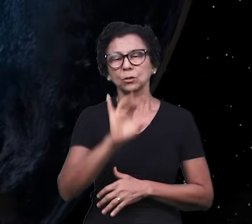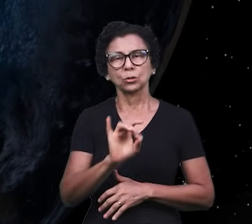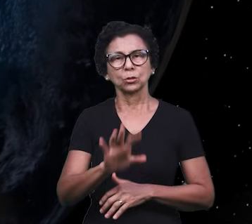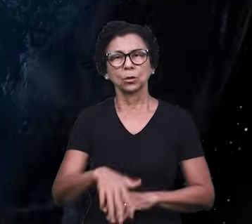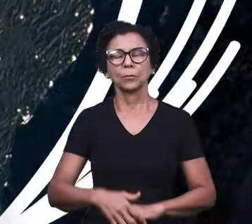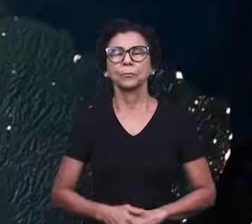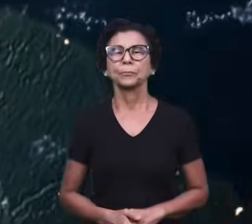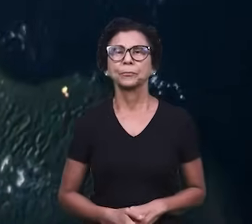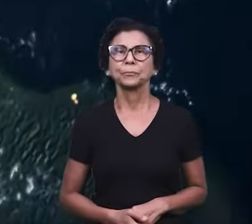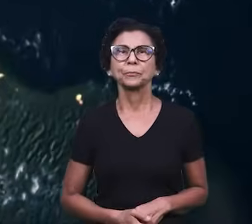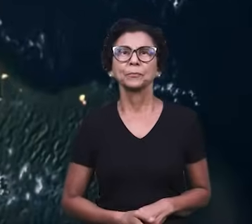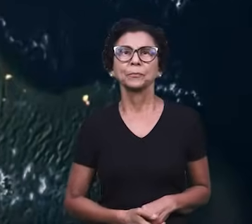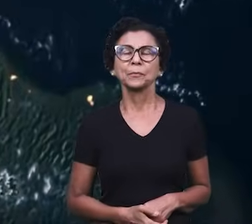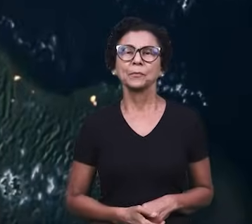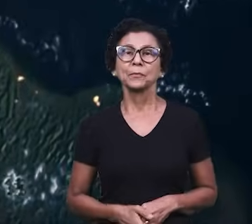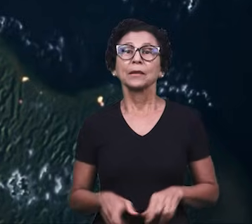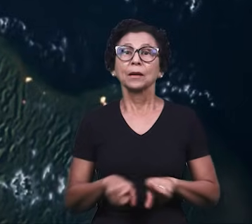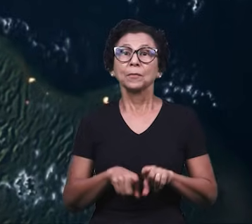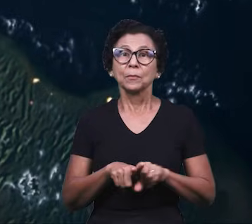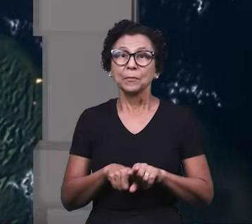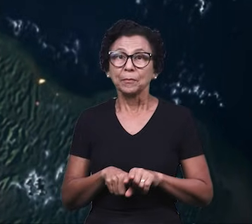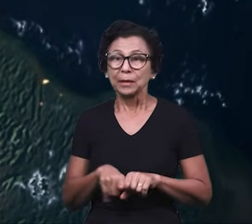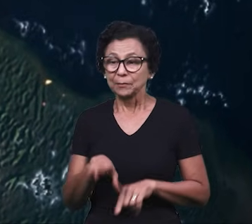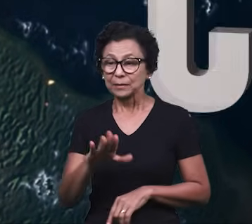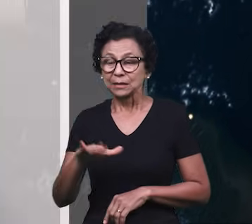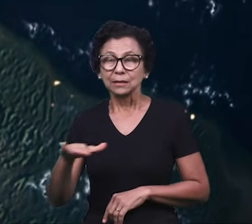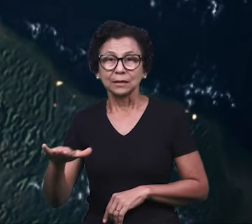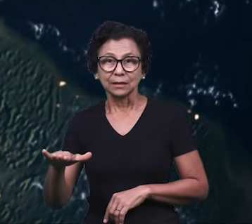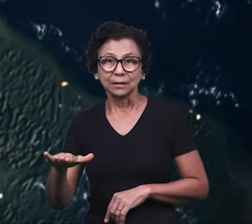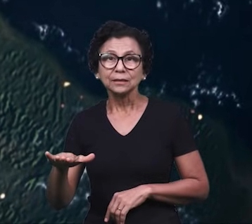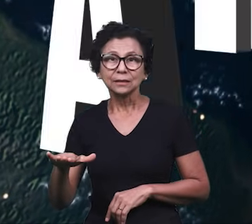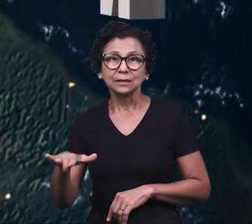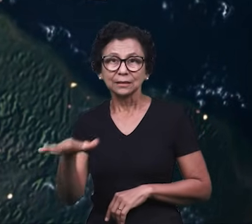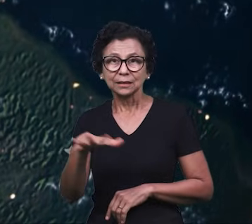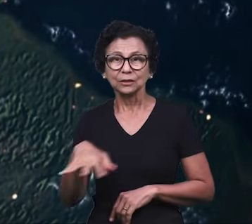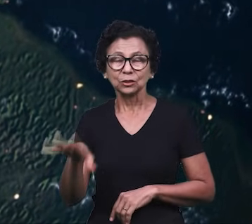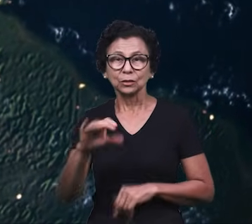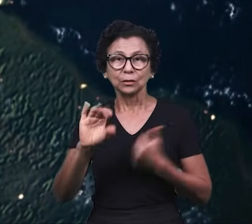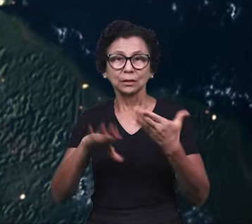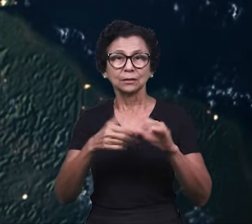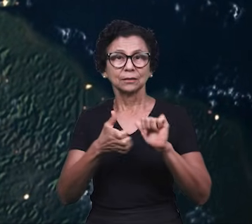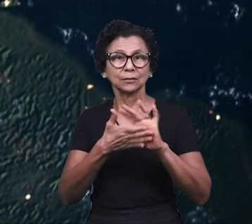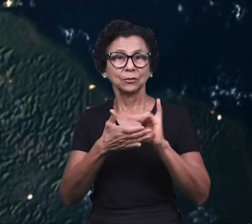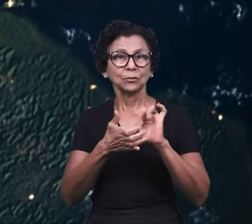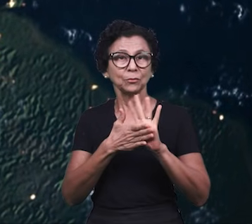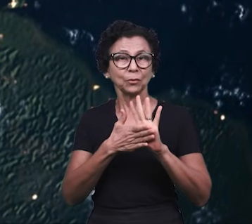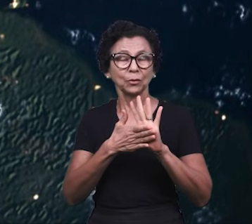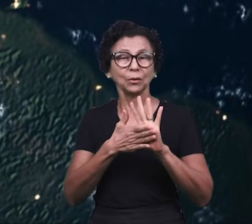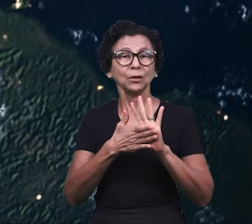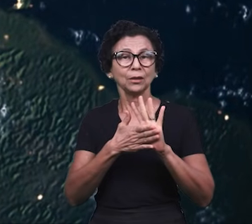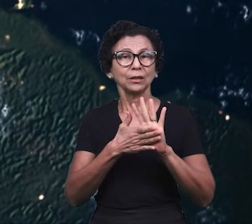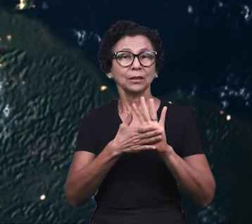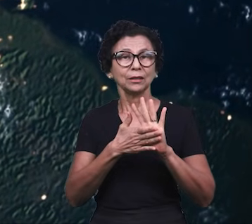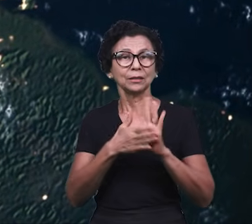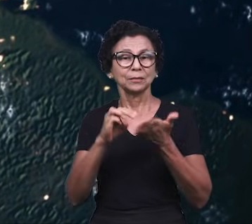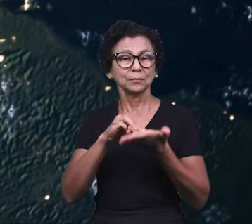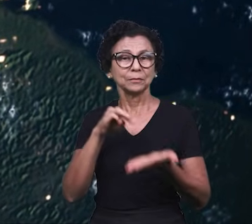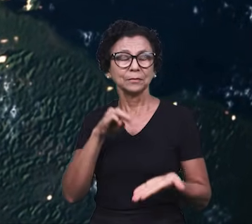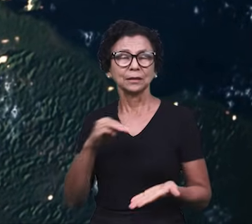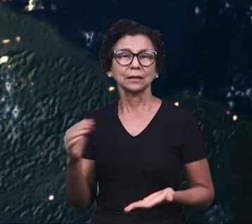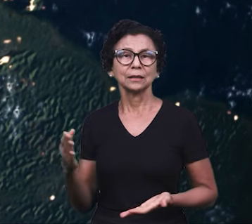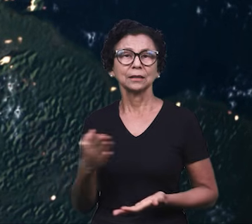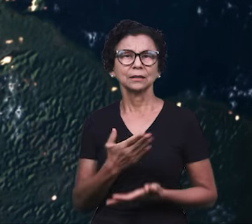As crianças que estavam ali cantavam os hinos. Que Porque eles estão maravilha. acostumados a acompanhar a TV. Tem um outro relato